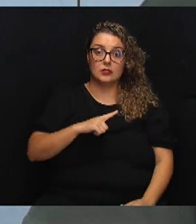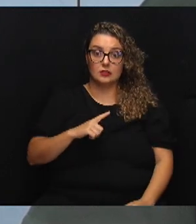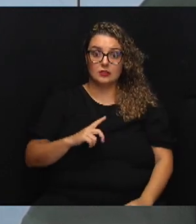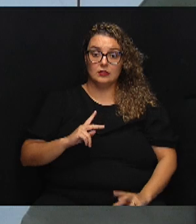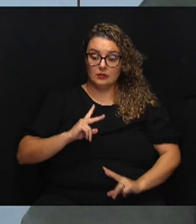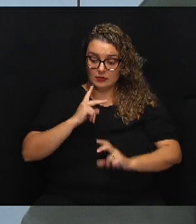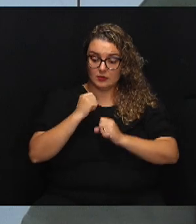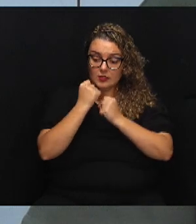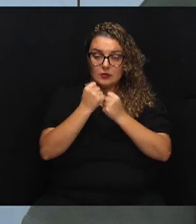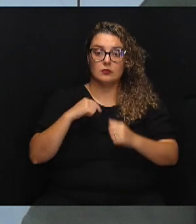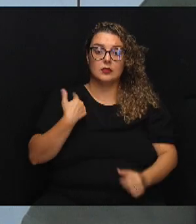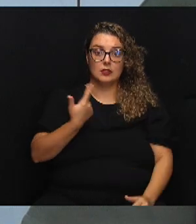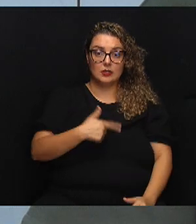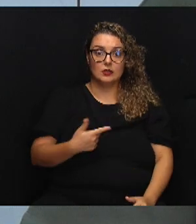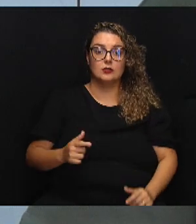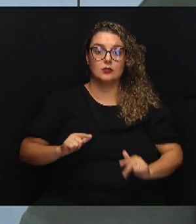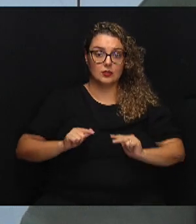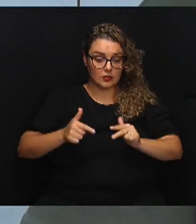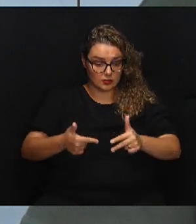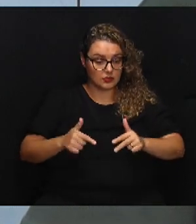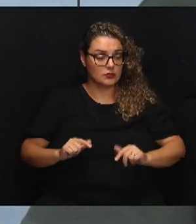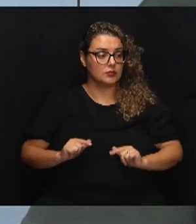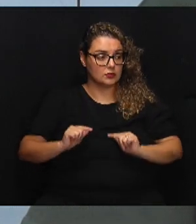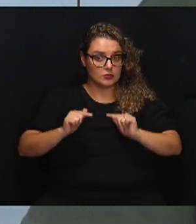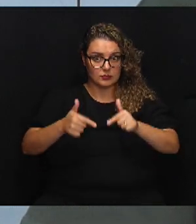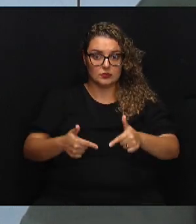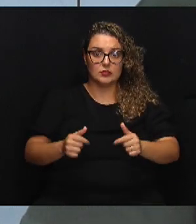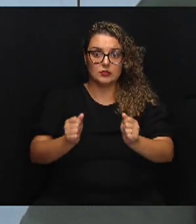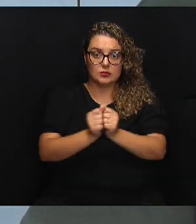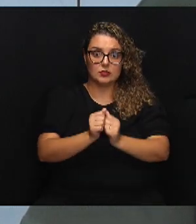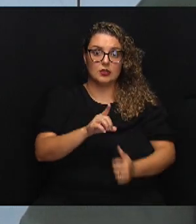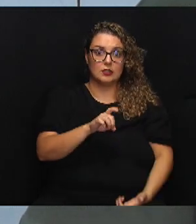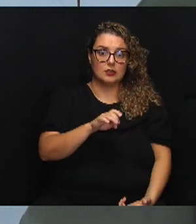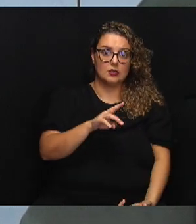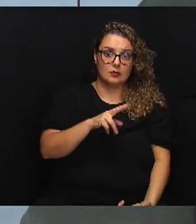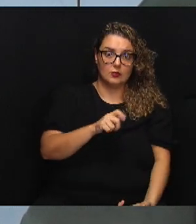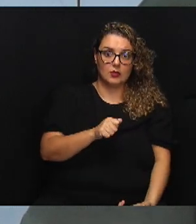para que a gente possa lutar junto, né? A Débora também